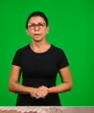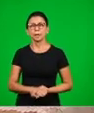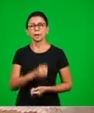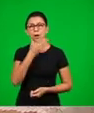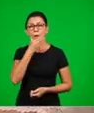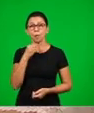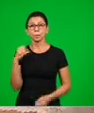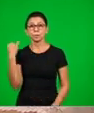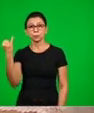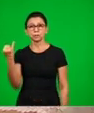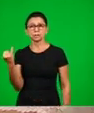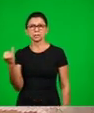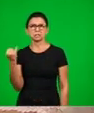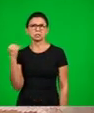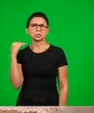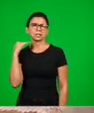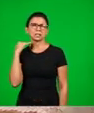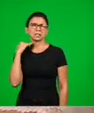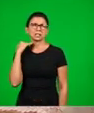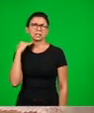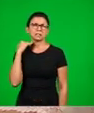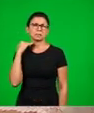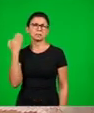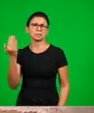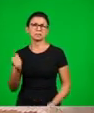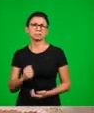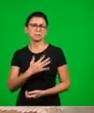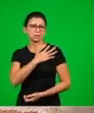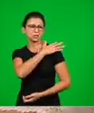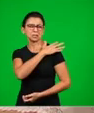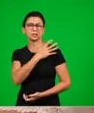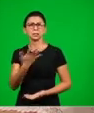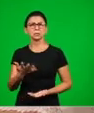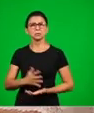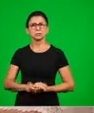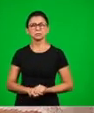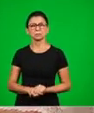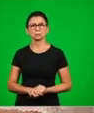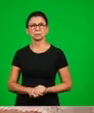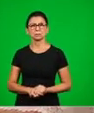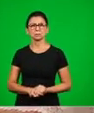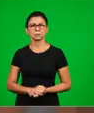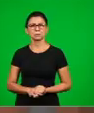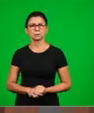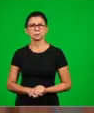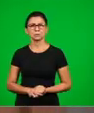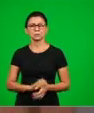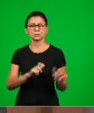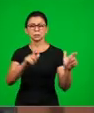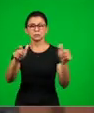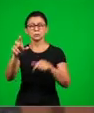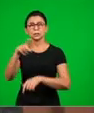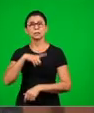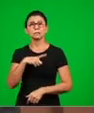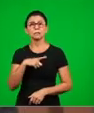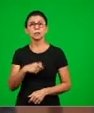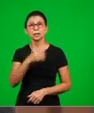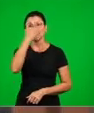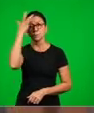igreja. Lá no Rio de Janeiro, coronel, general, varrendo a igreja, varrendo o templo. Eu pergunto, que demérito tem